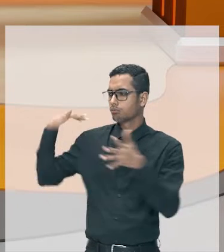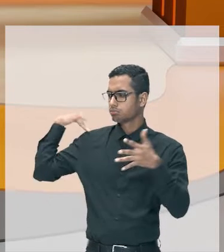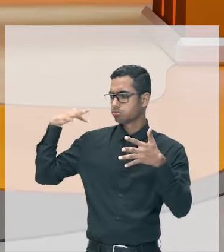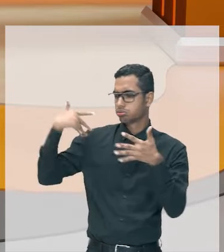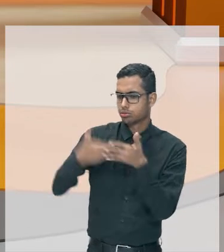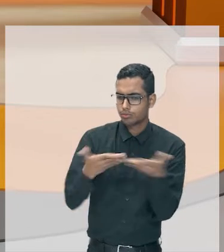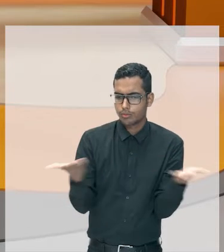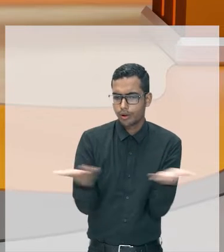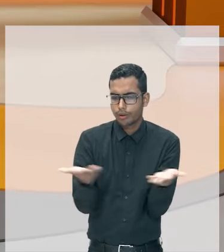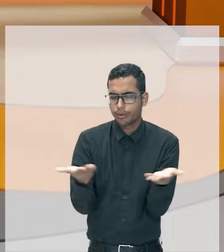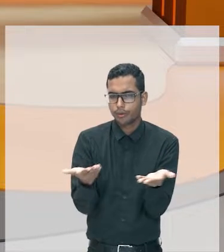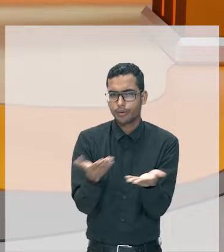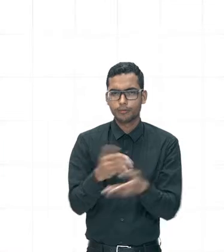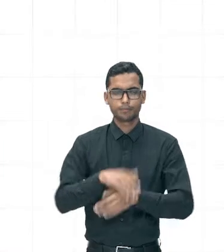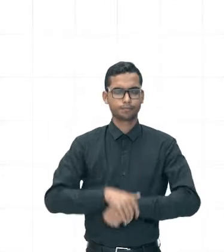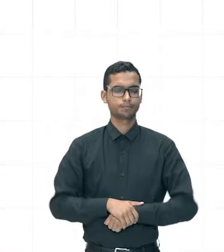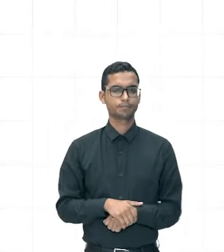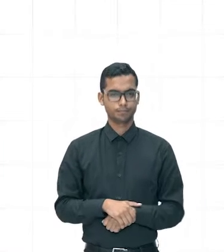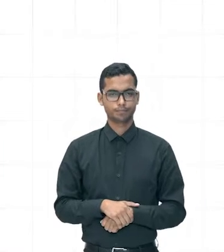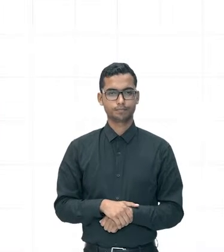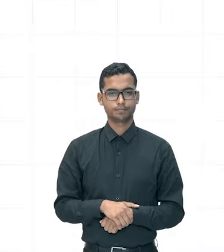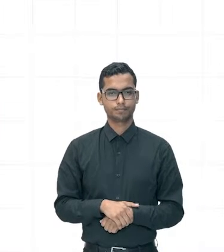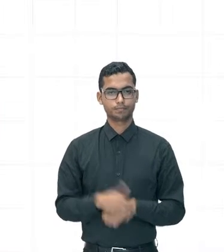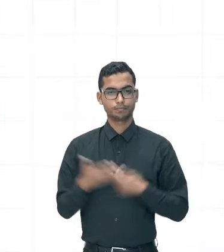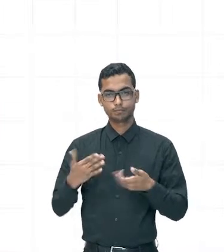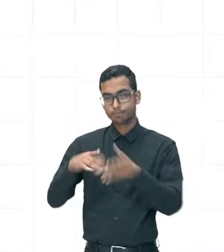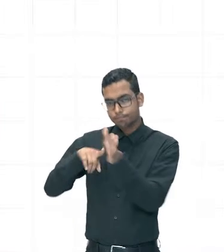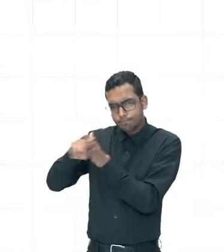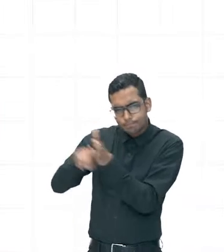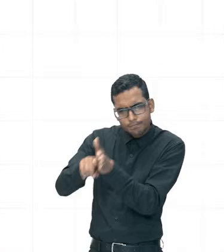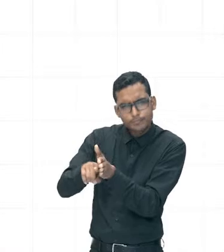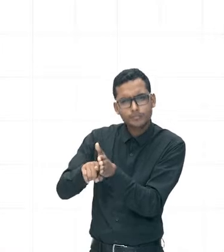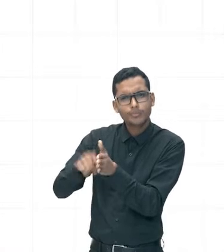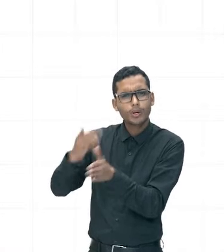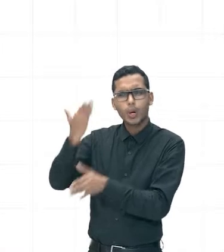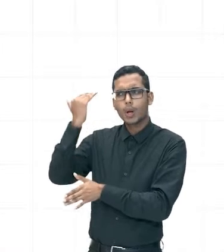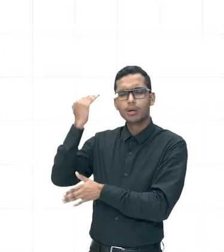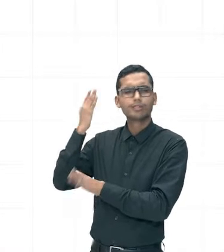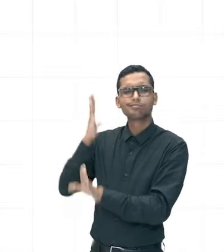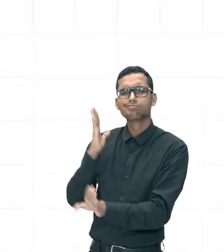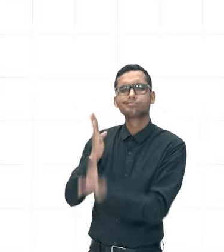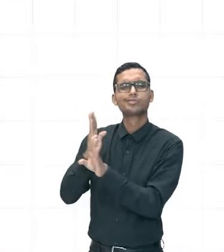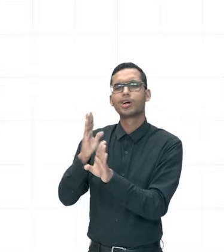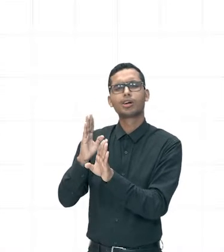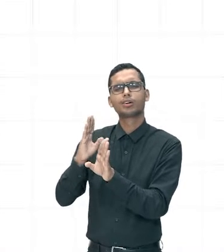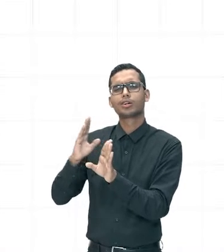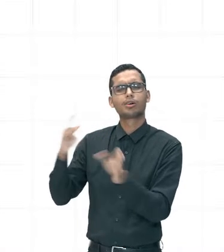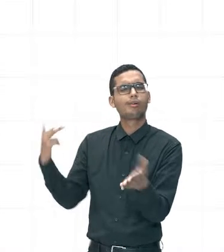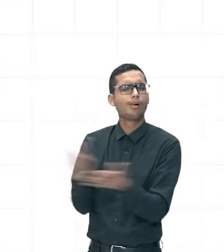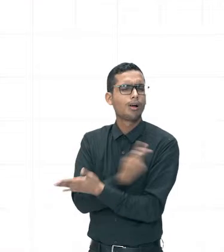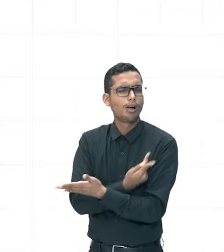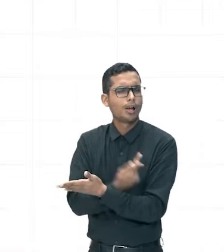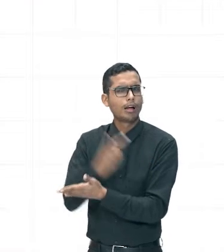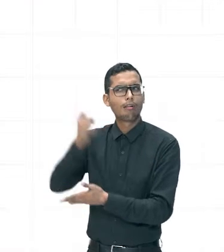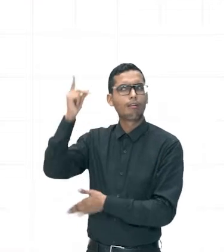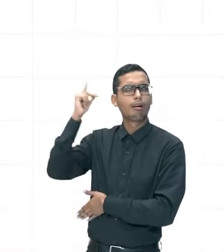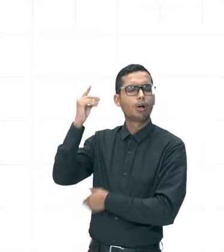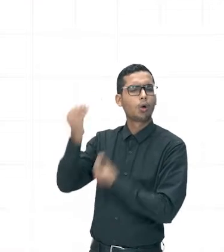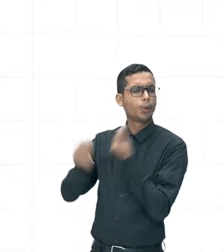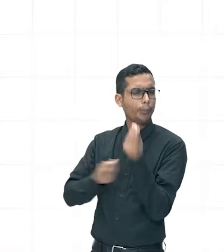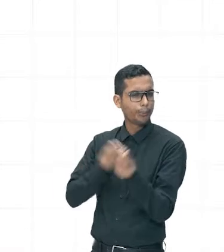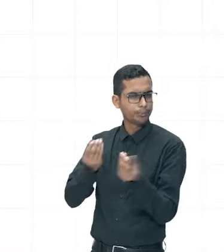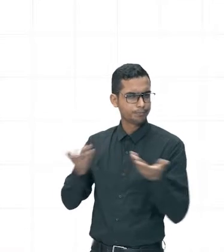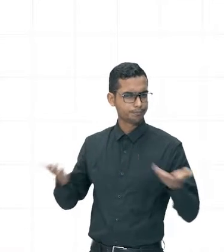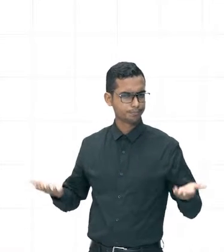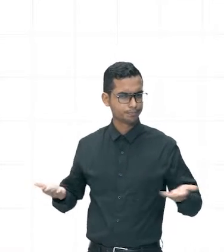Olha só, como os detetives do passado conseguem, então, descobrir o que aconteceu antigamente. Como é